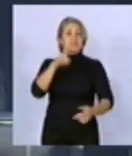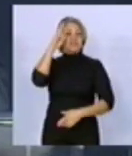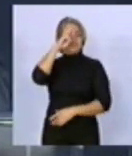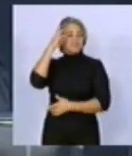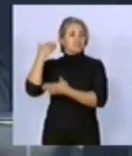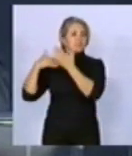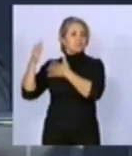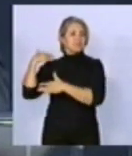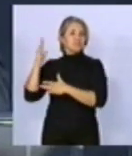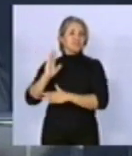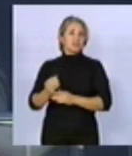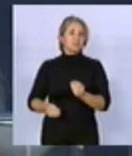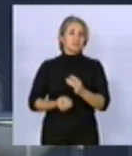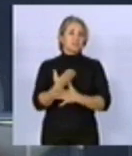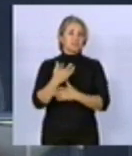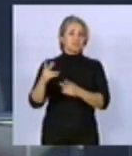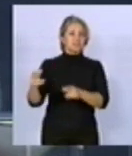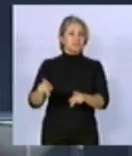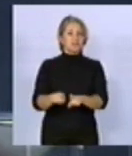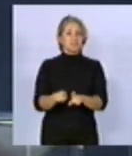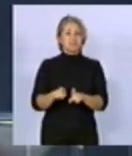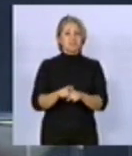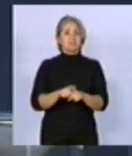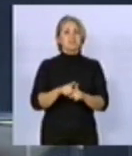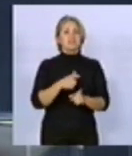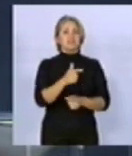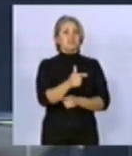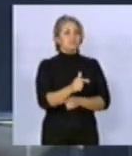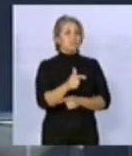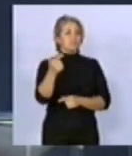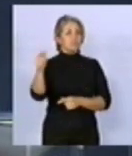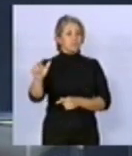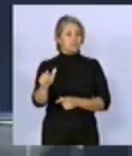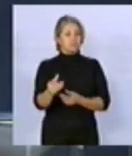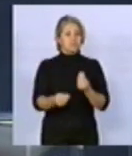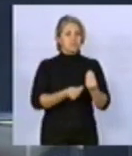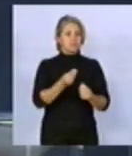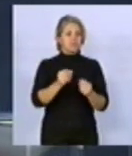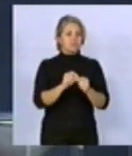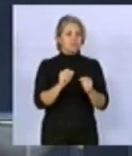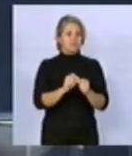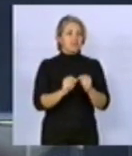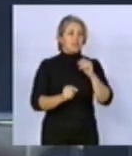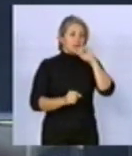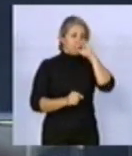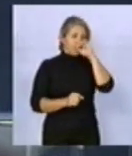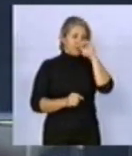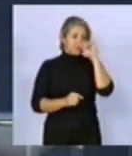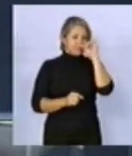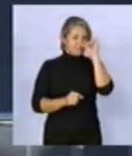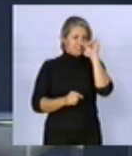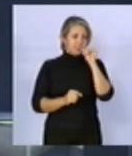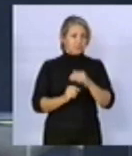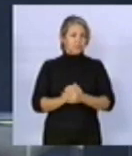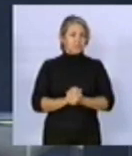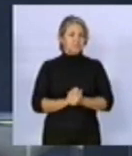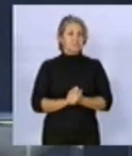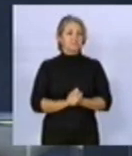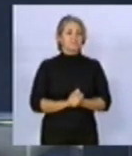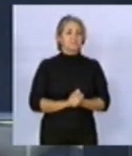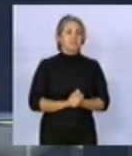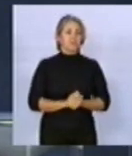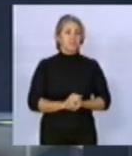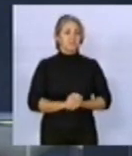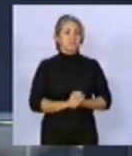vem produzindo dessa maneira e não achou outra é a alternativa agora eu